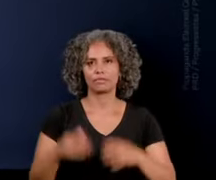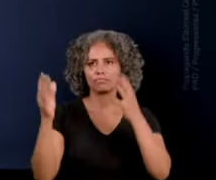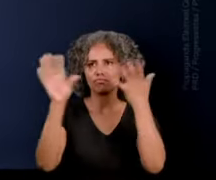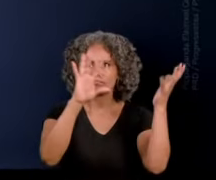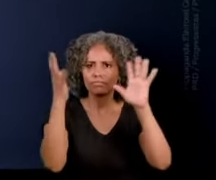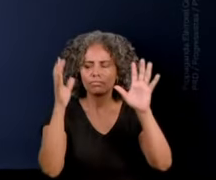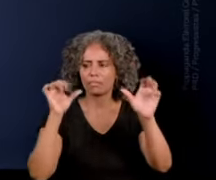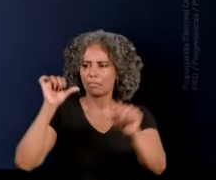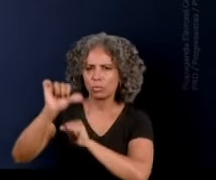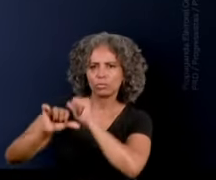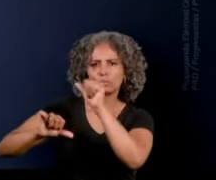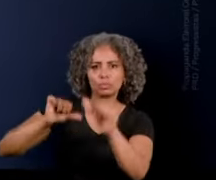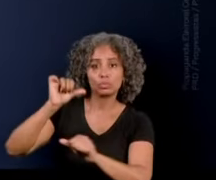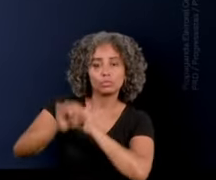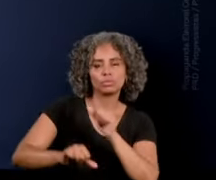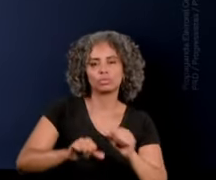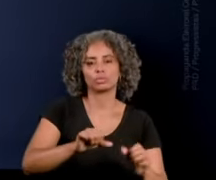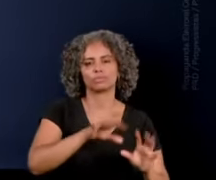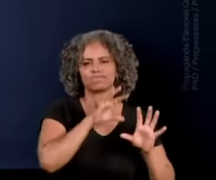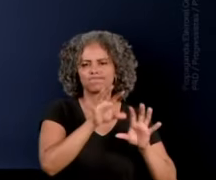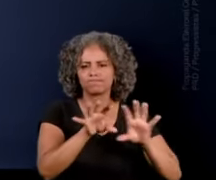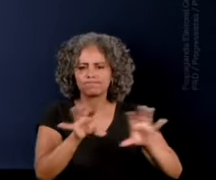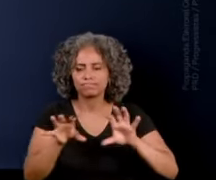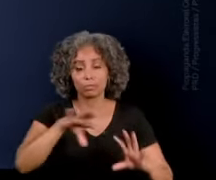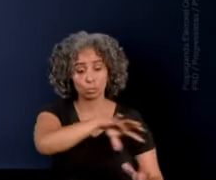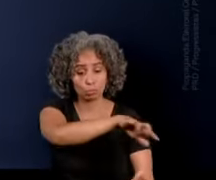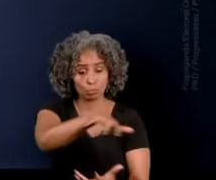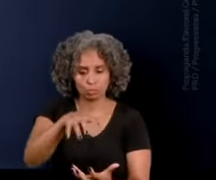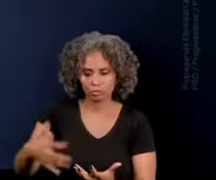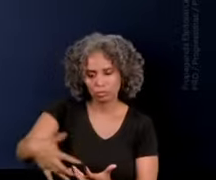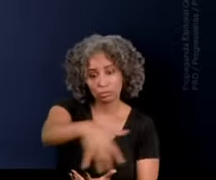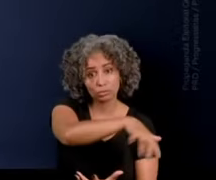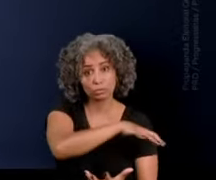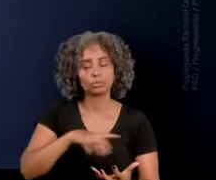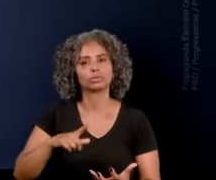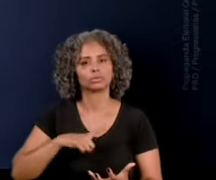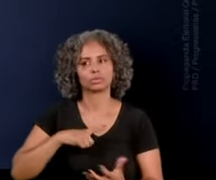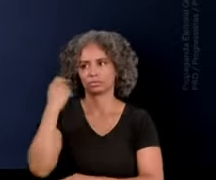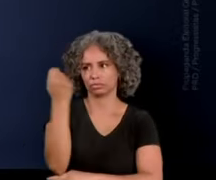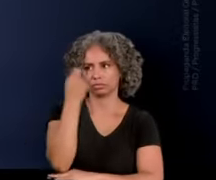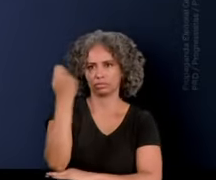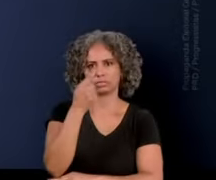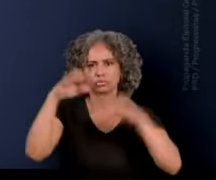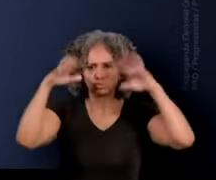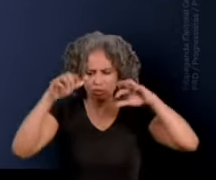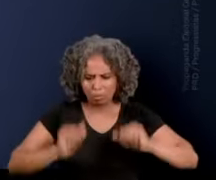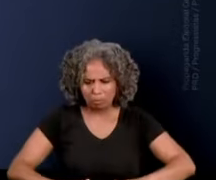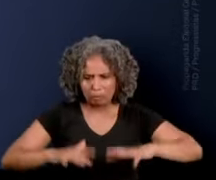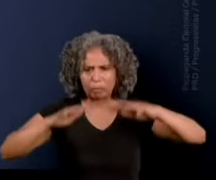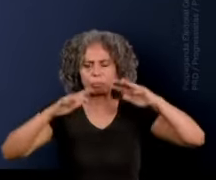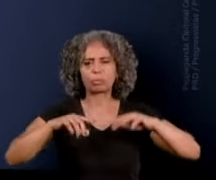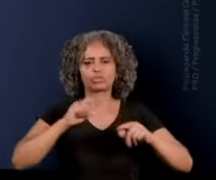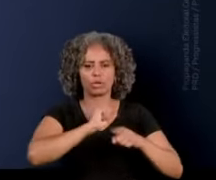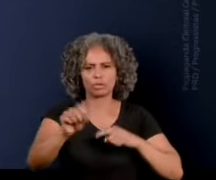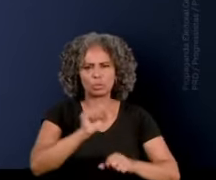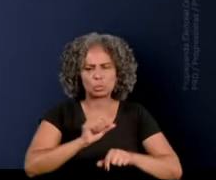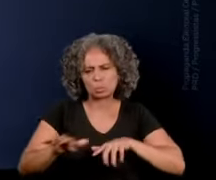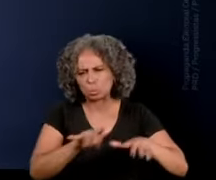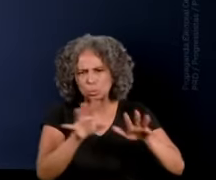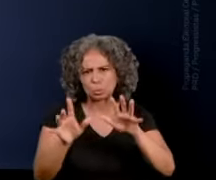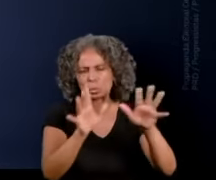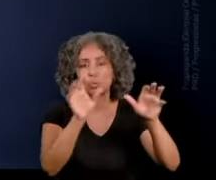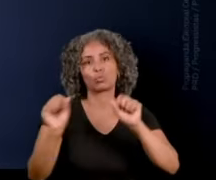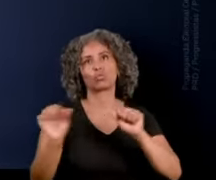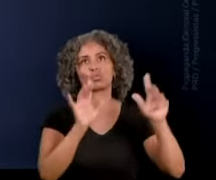As mudanças climáticas estão afetando o mundo inteiro. Tivemos as enchentes no Rio Grande do Sul, queimadas que escureceram o céu